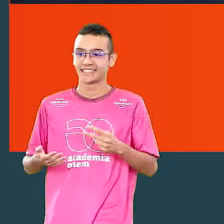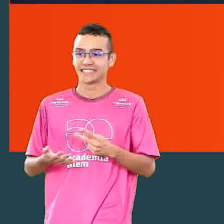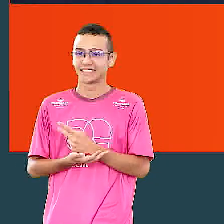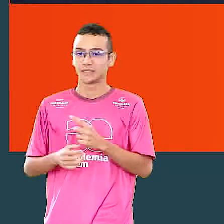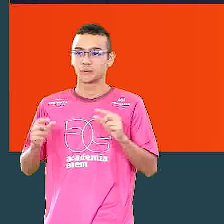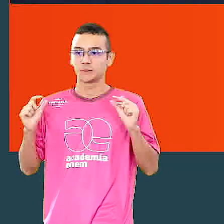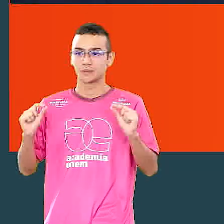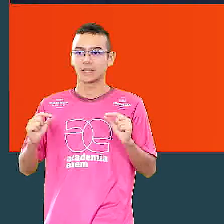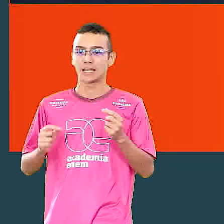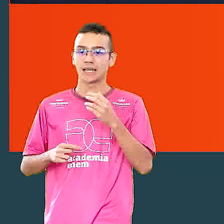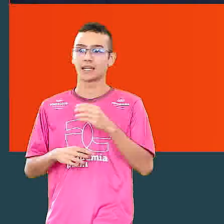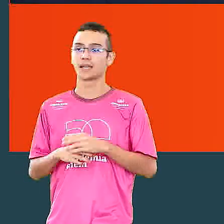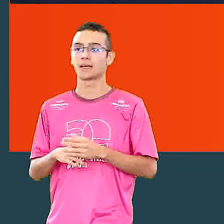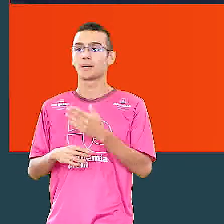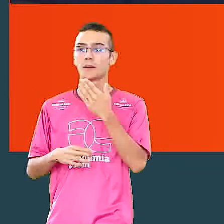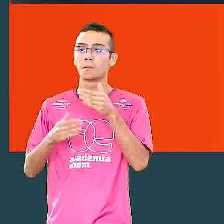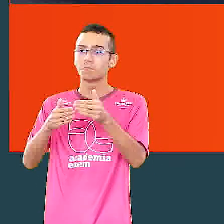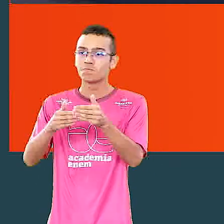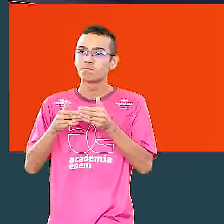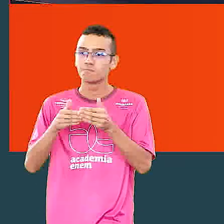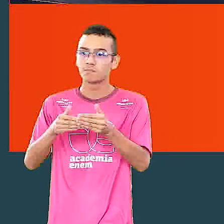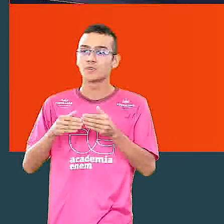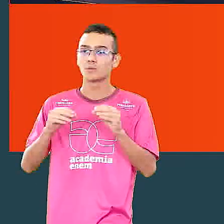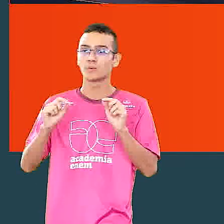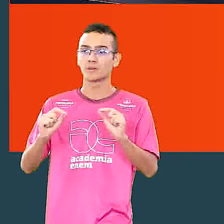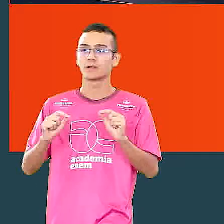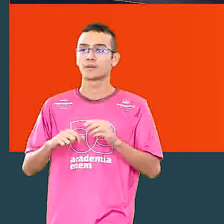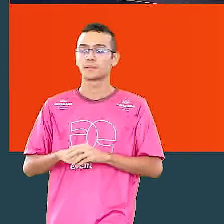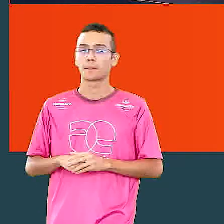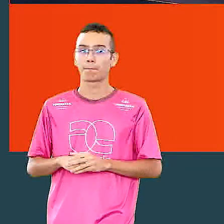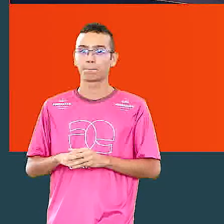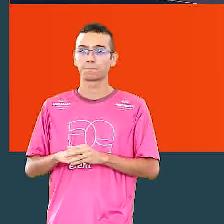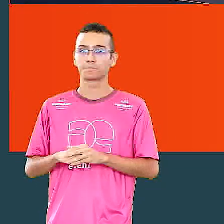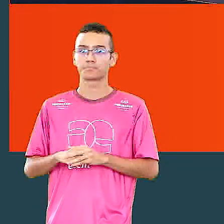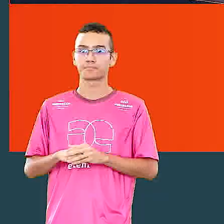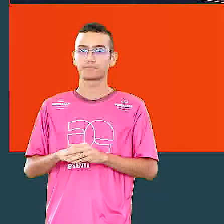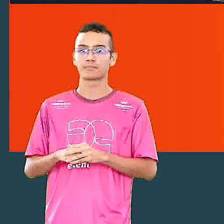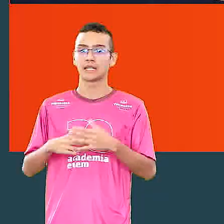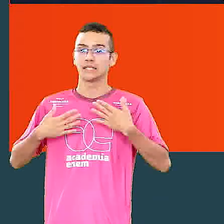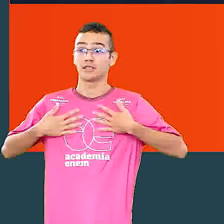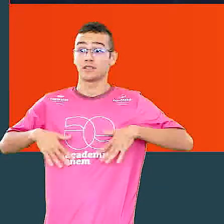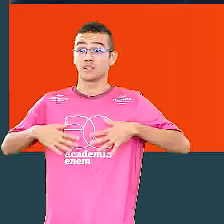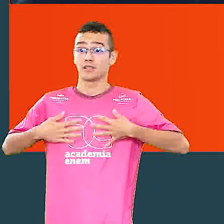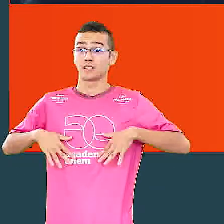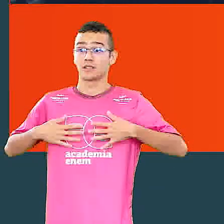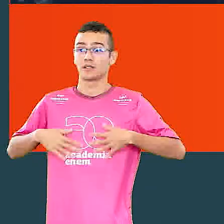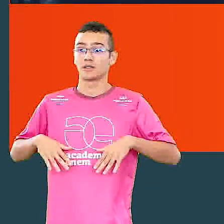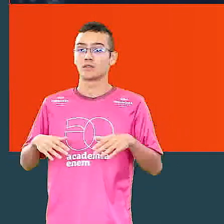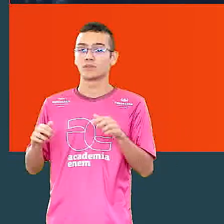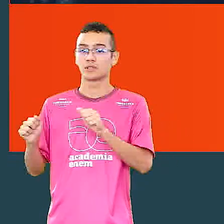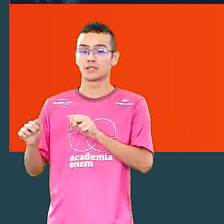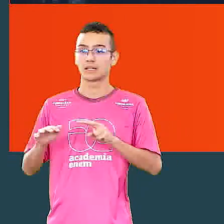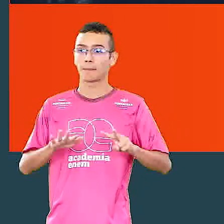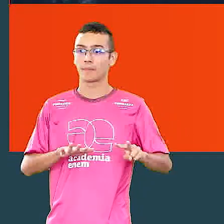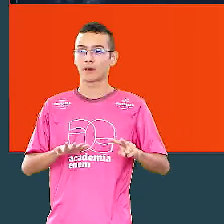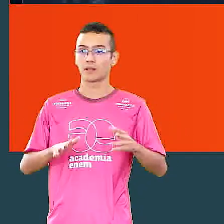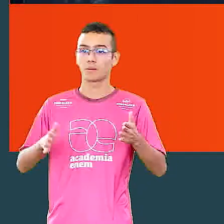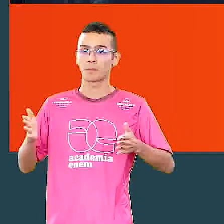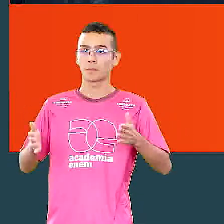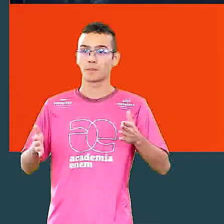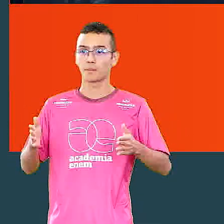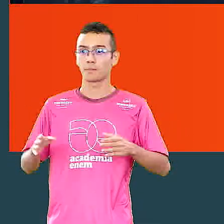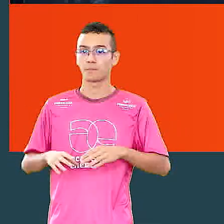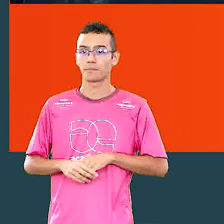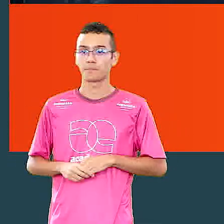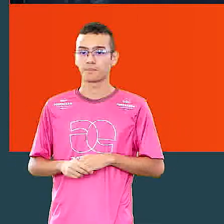coisas. Primeiro, descanso semanal. Puxa a seta e coloca aí, ó. Descanso semanal.